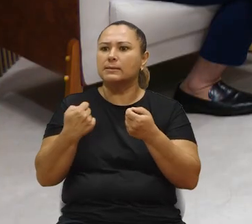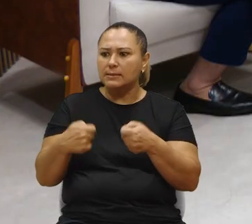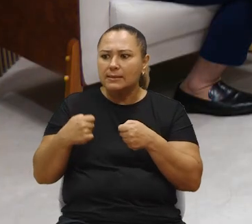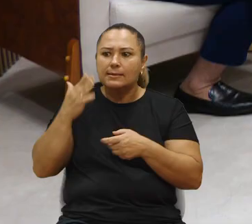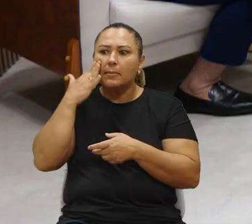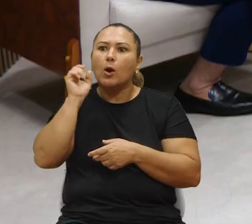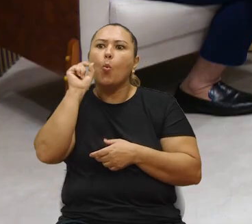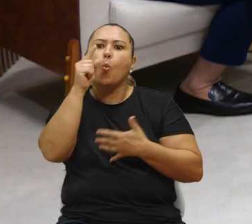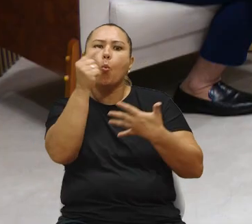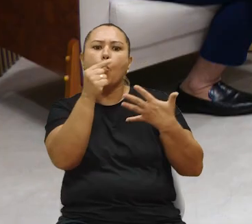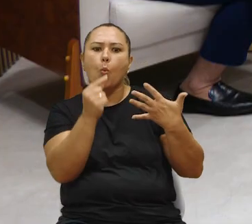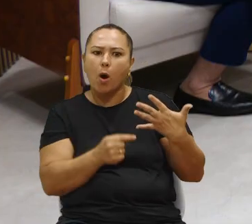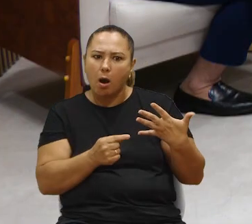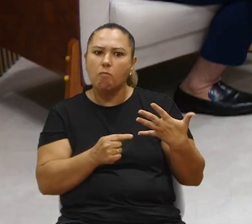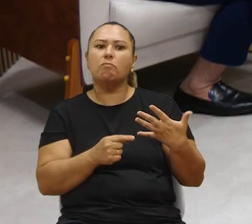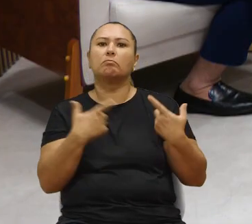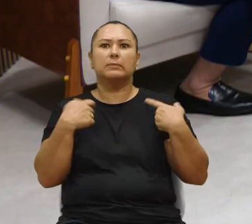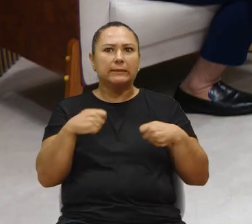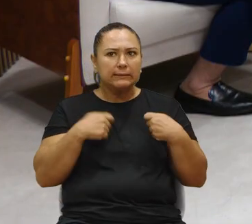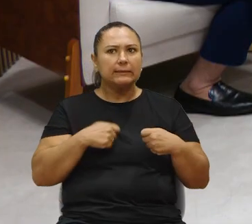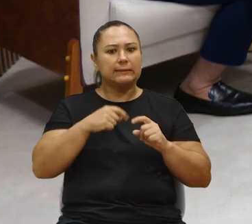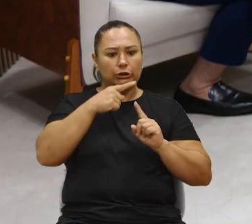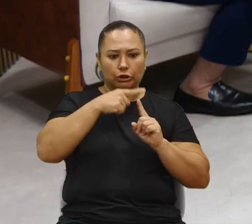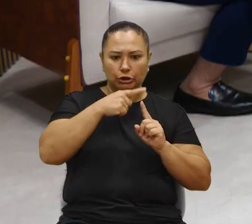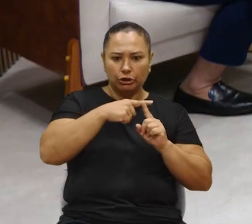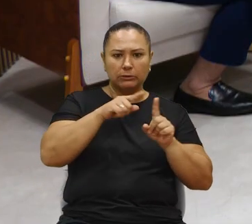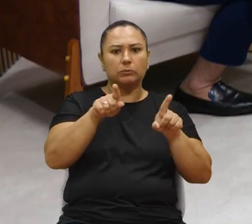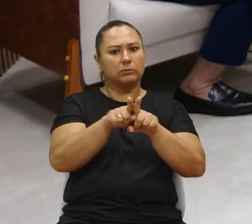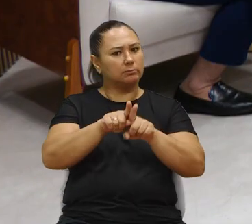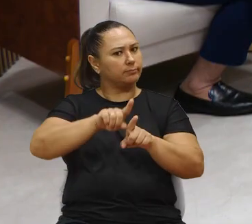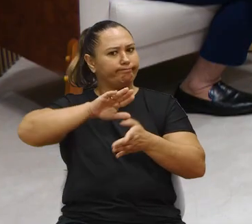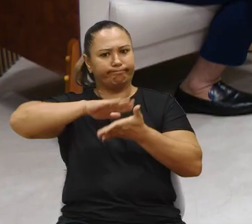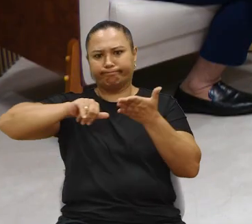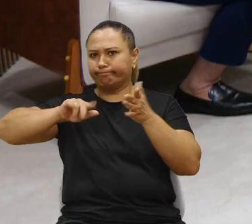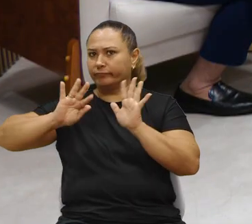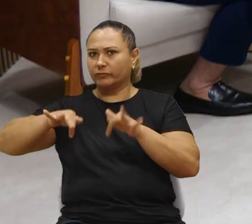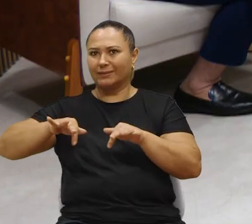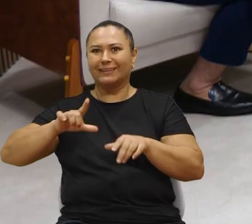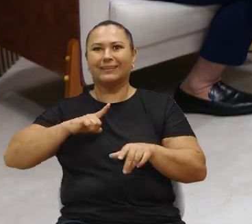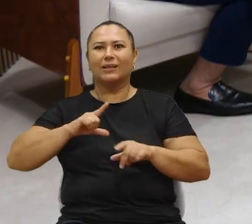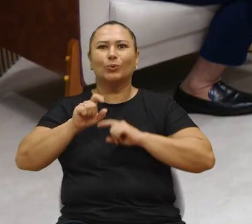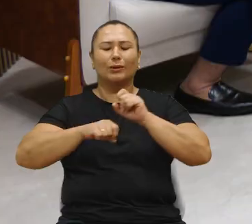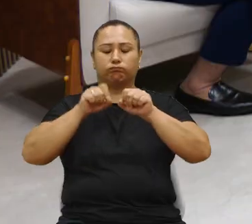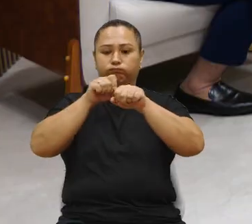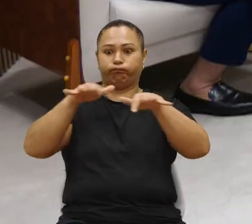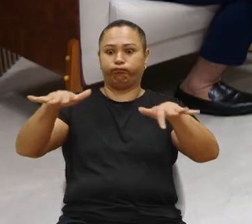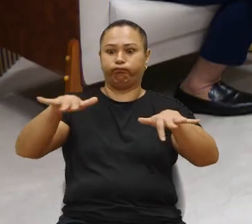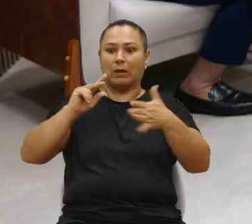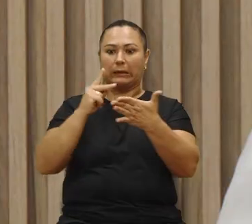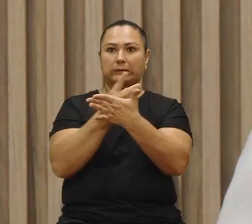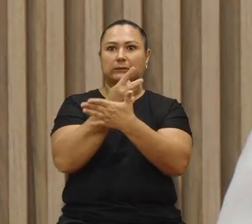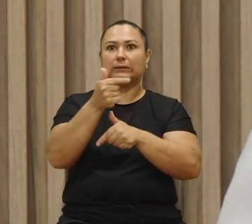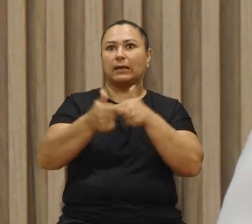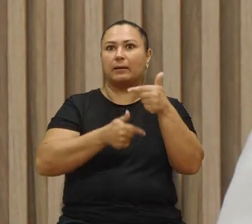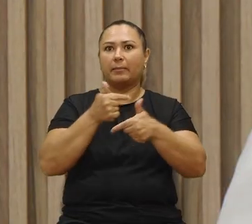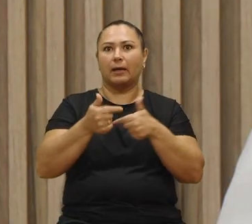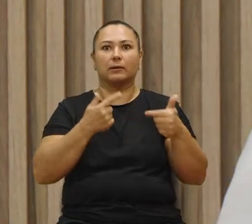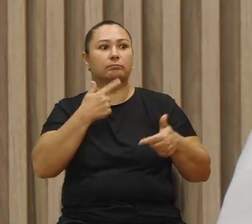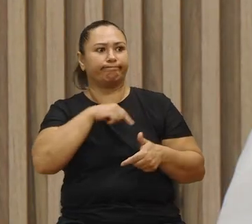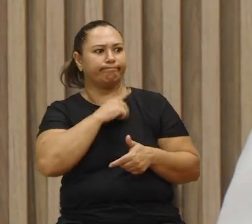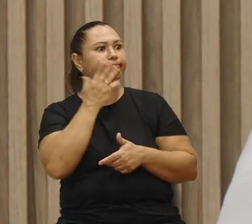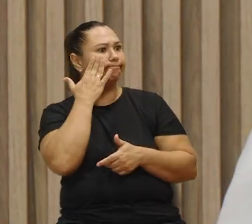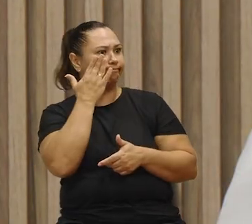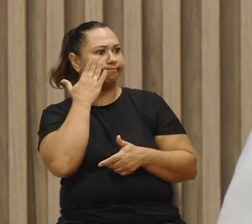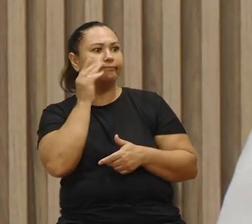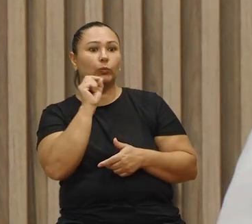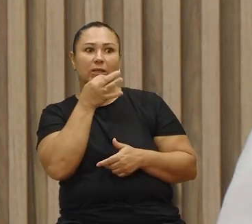né? E a gente tem uma epidemia de adoecimentos no trabalho, de acidentes de trabalho. Qual é o principal? A gente sabe